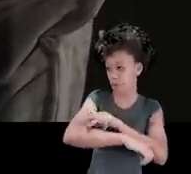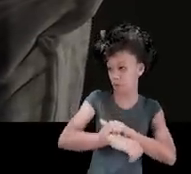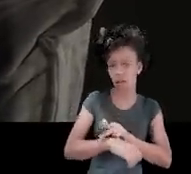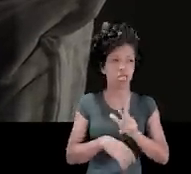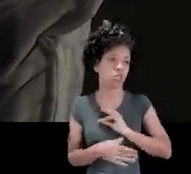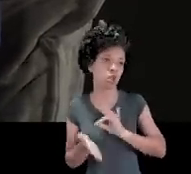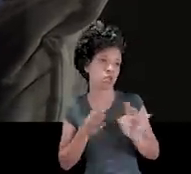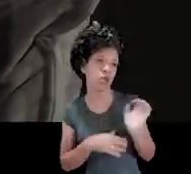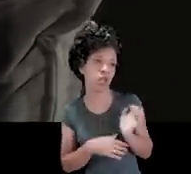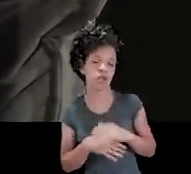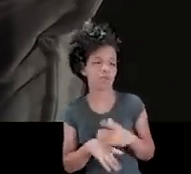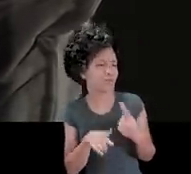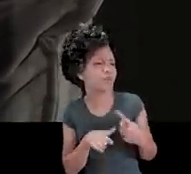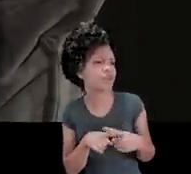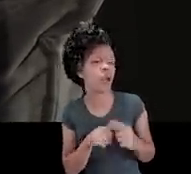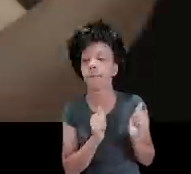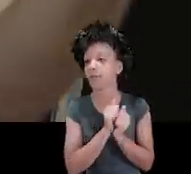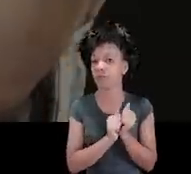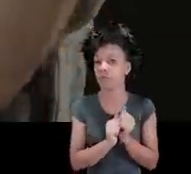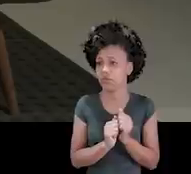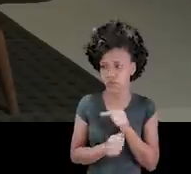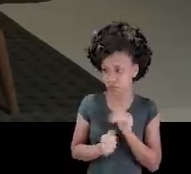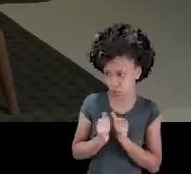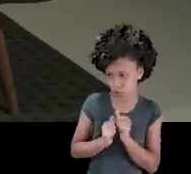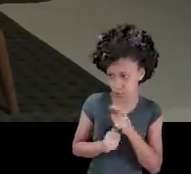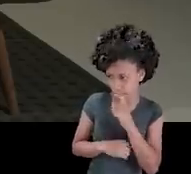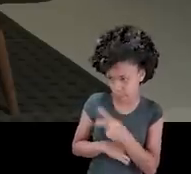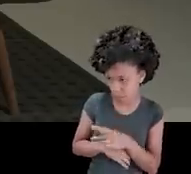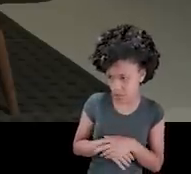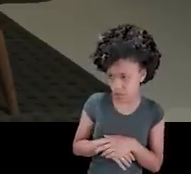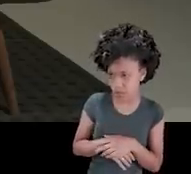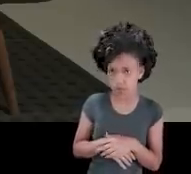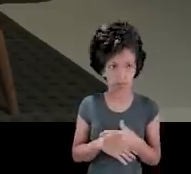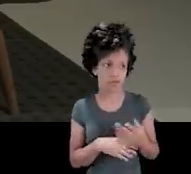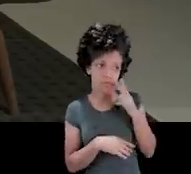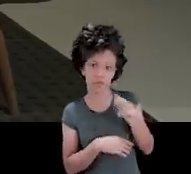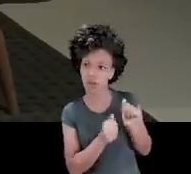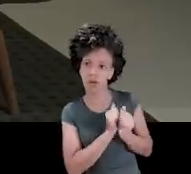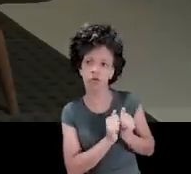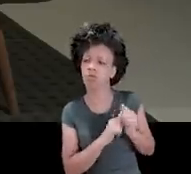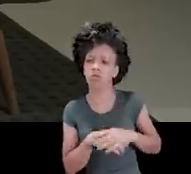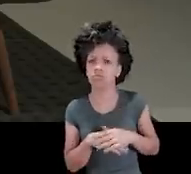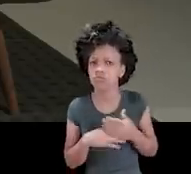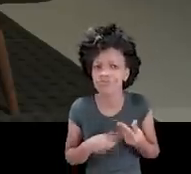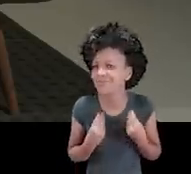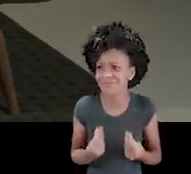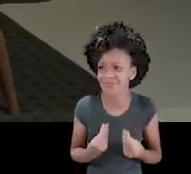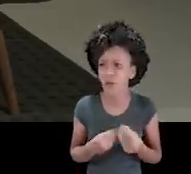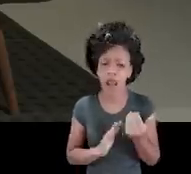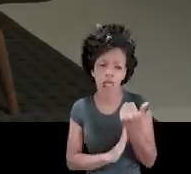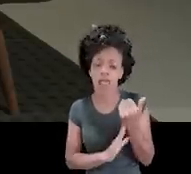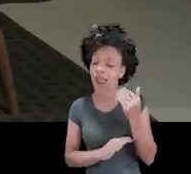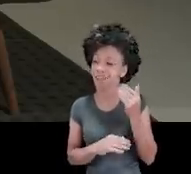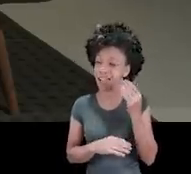odeio gay. Por quê? Ah, porque eles se beijam. Tá, você não beija seu pai. É, qual... E você vai ver o cara que é travado. Tem a ver com a sua vida, o cara... é isso. Então ele tenta